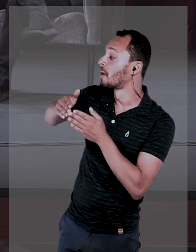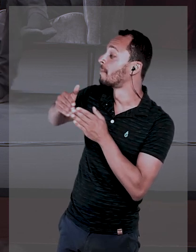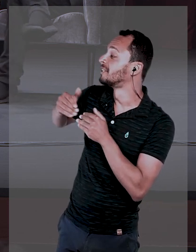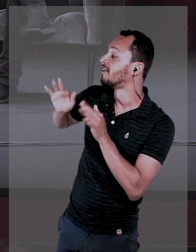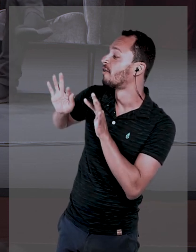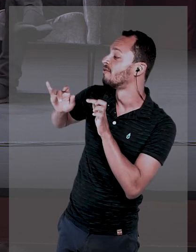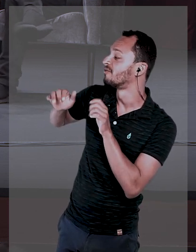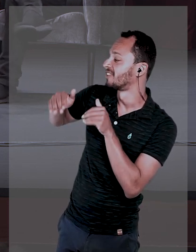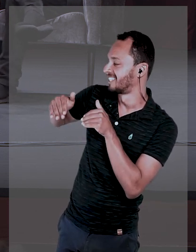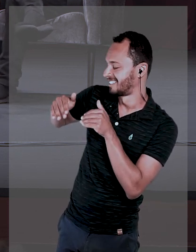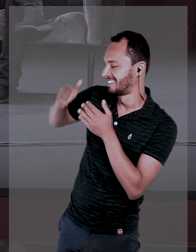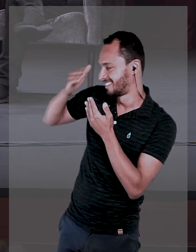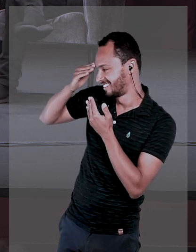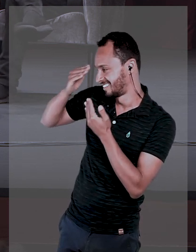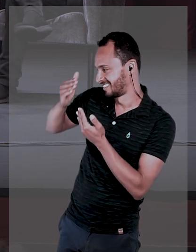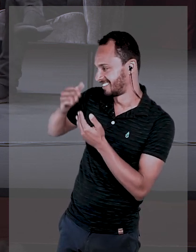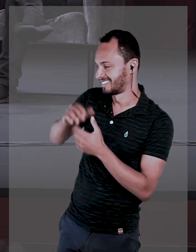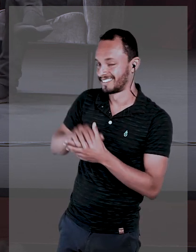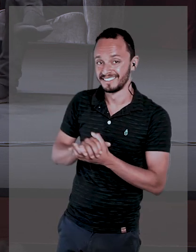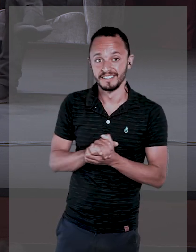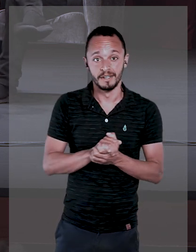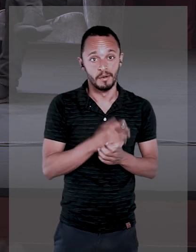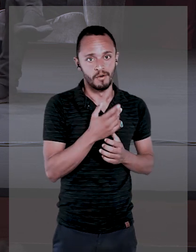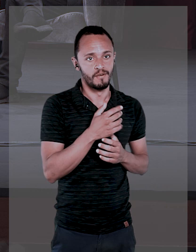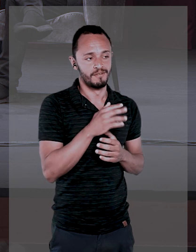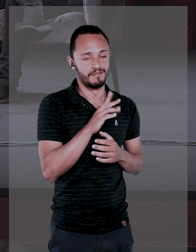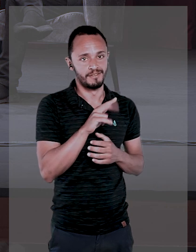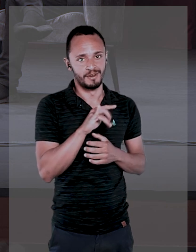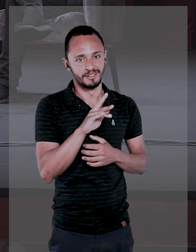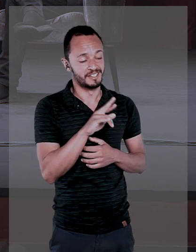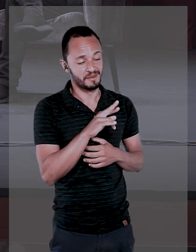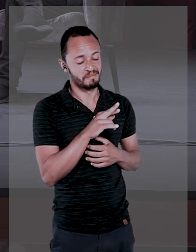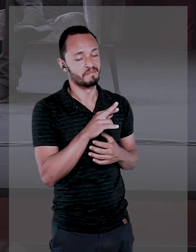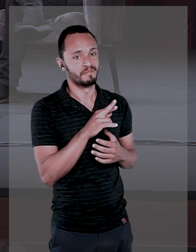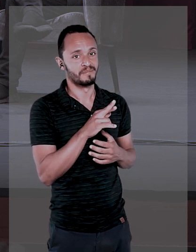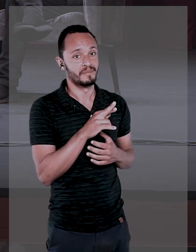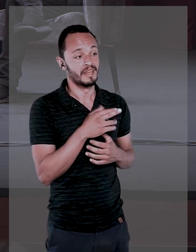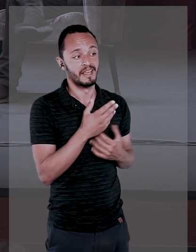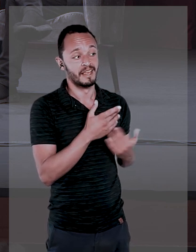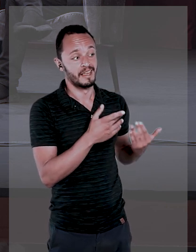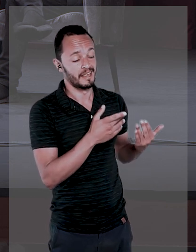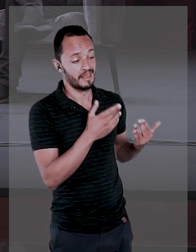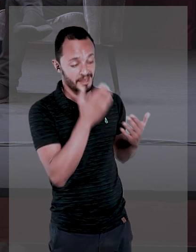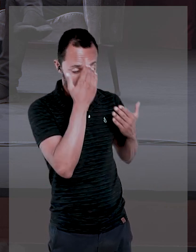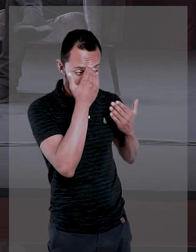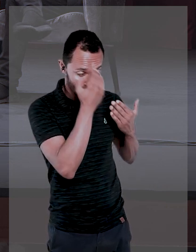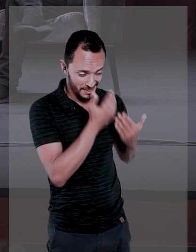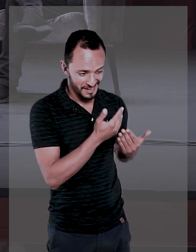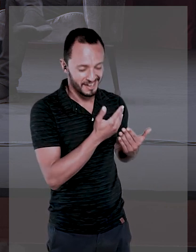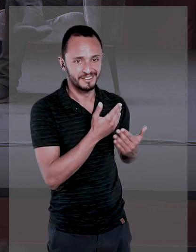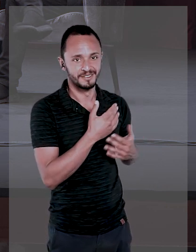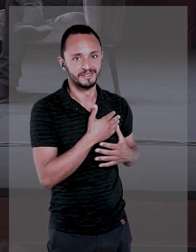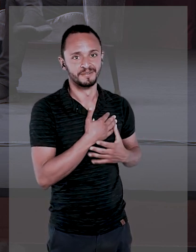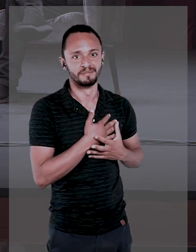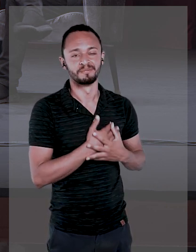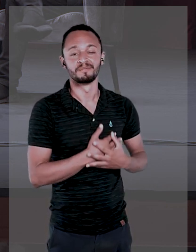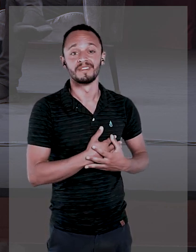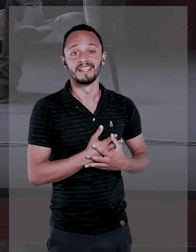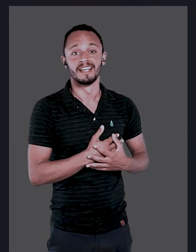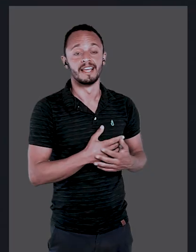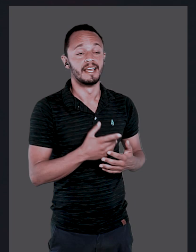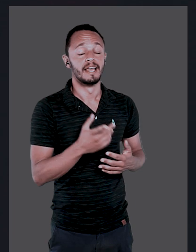muitas, né, gente? E pedir para você fazer o encerramento. Bem, mais nada. Obrigado por terem vindo.